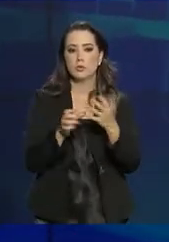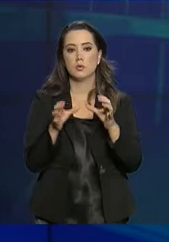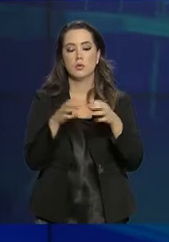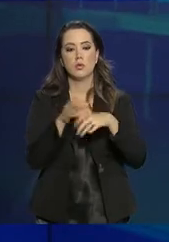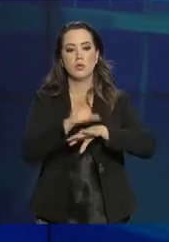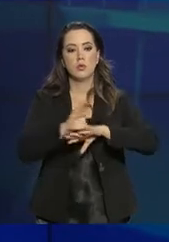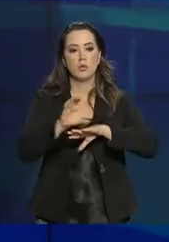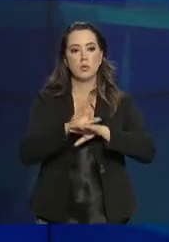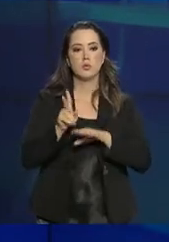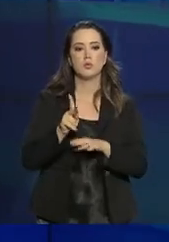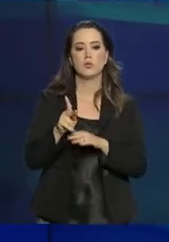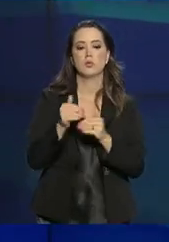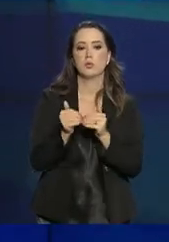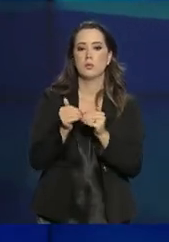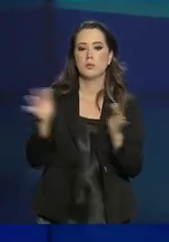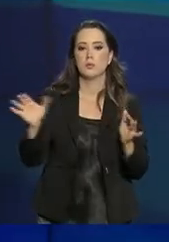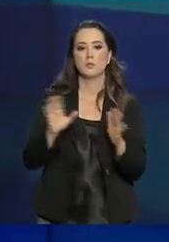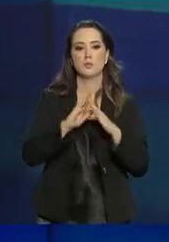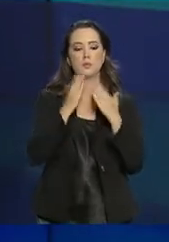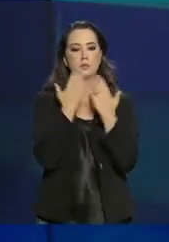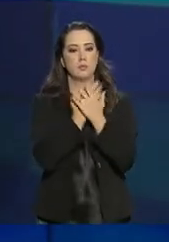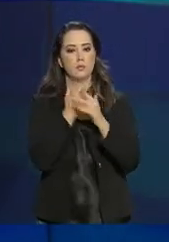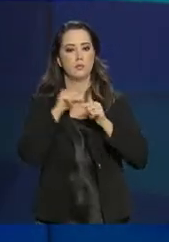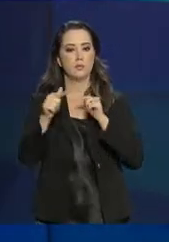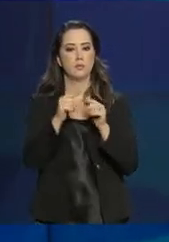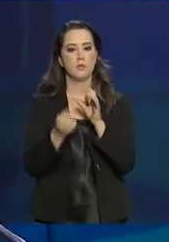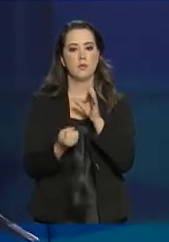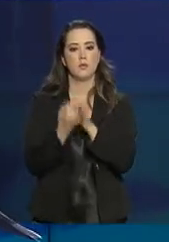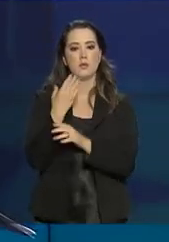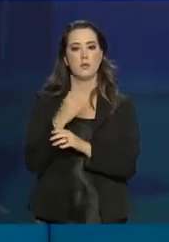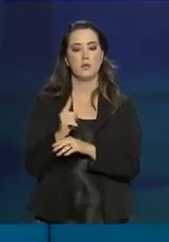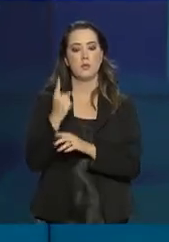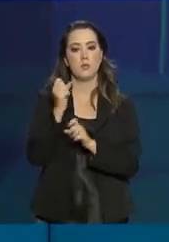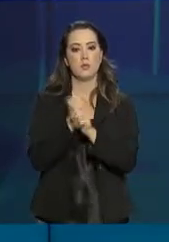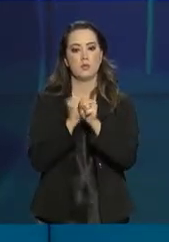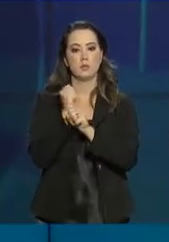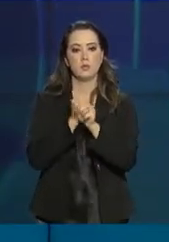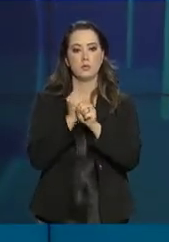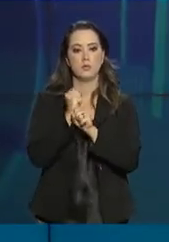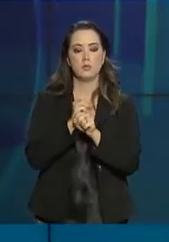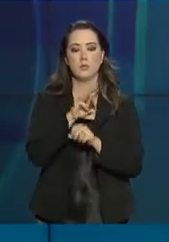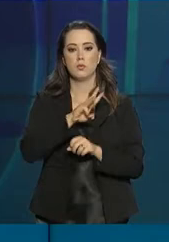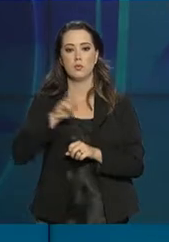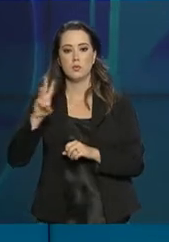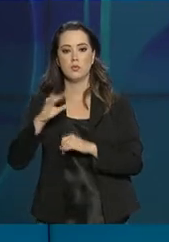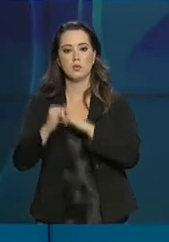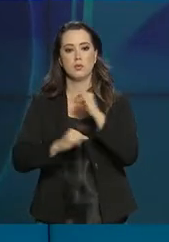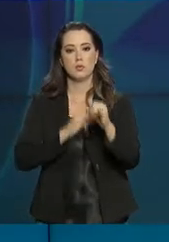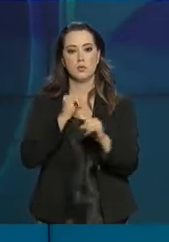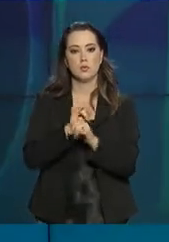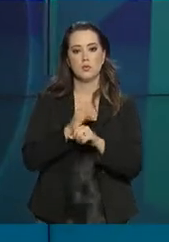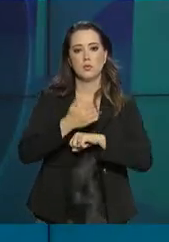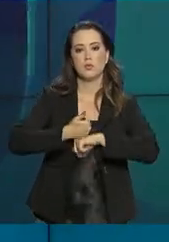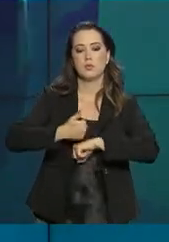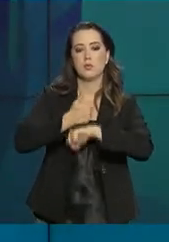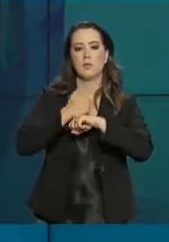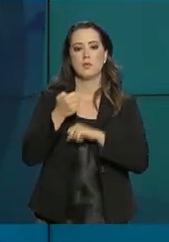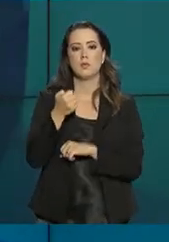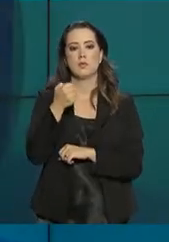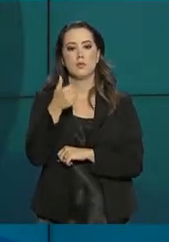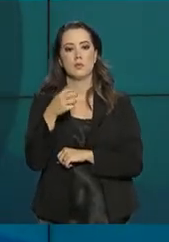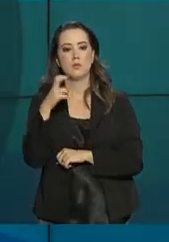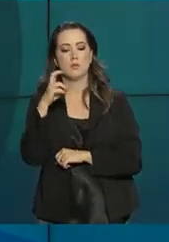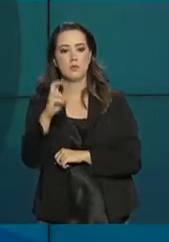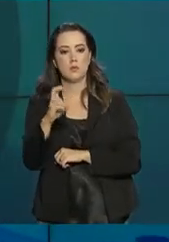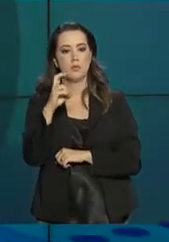inscrições permanentes abertas na escola do trabalhador criada há menos de um ano a plataforma online para formação profissional já